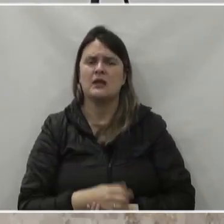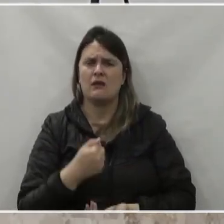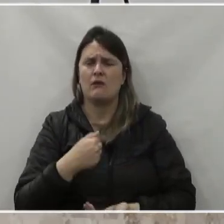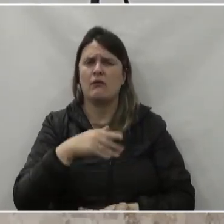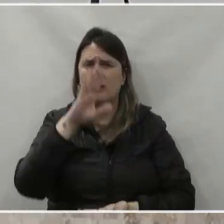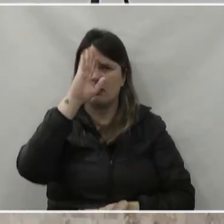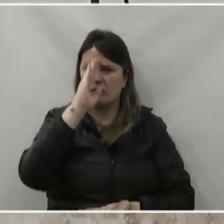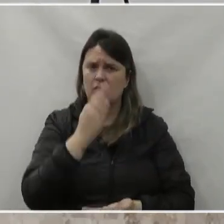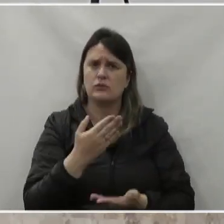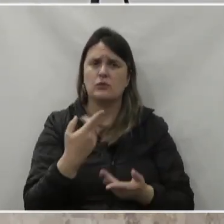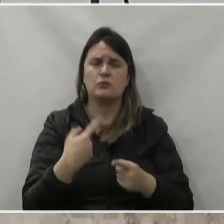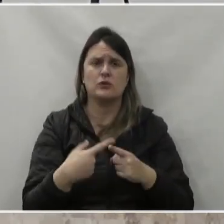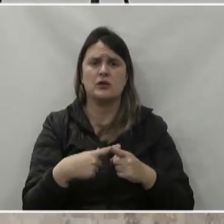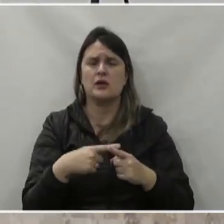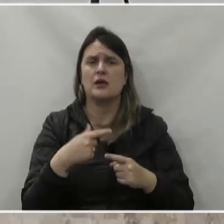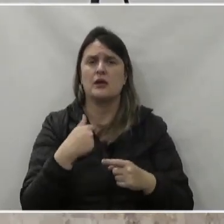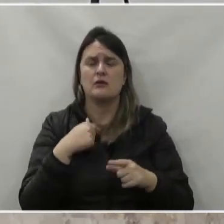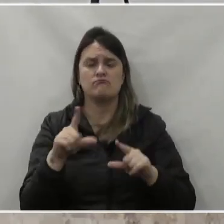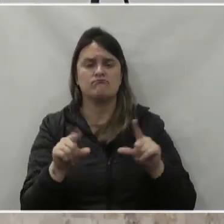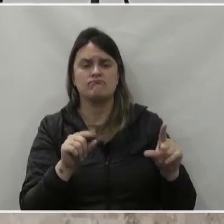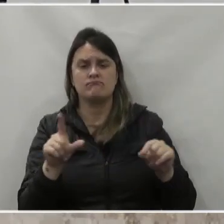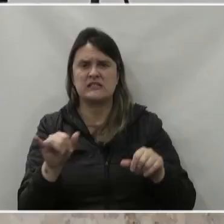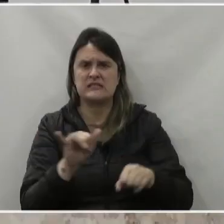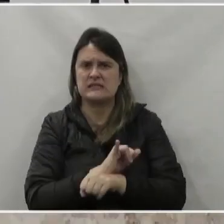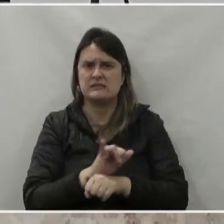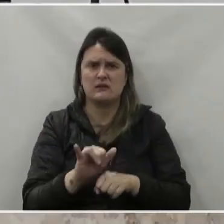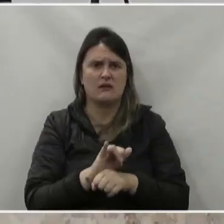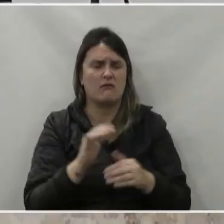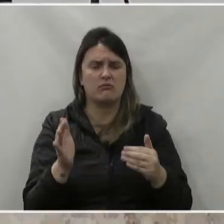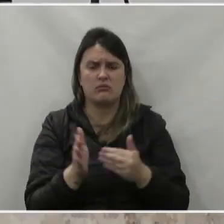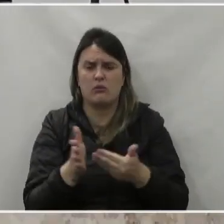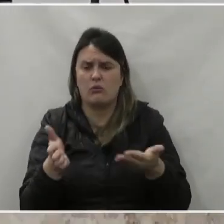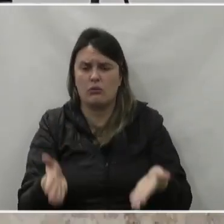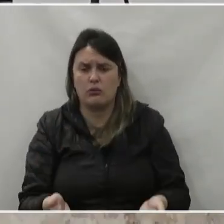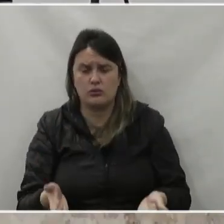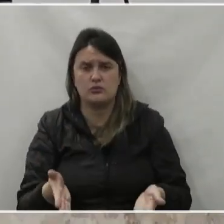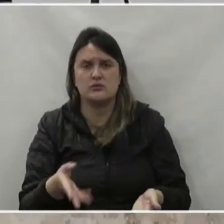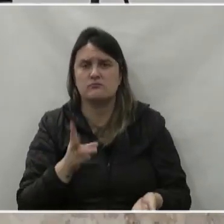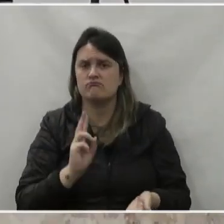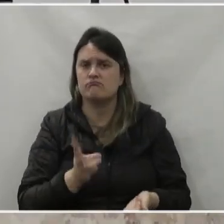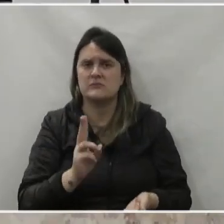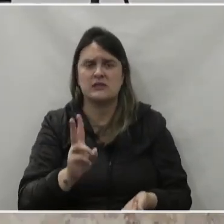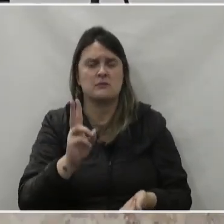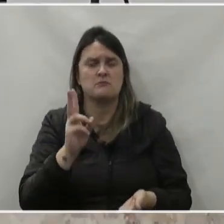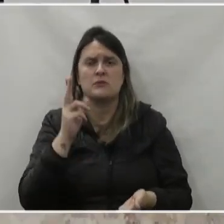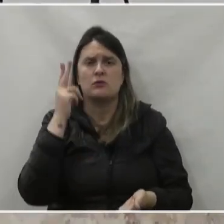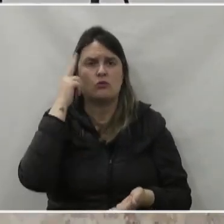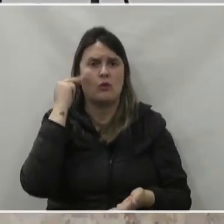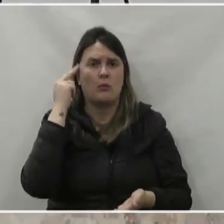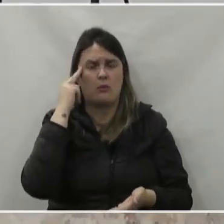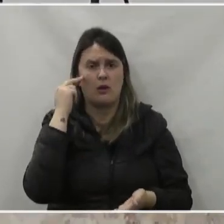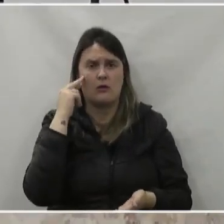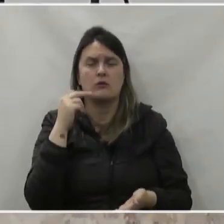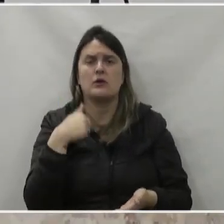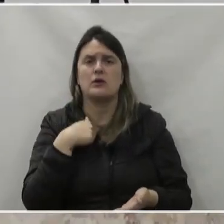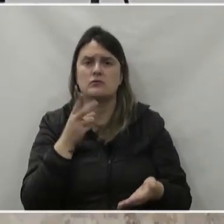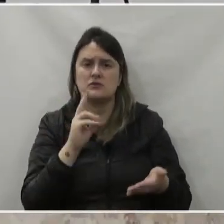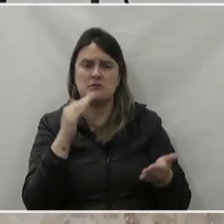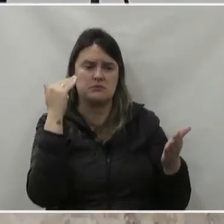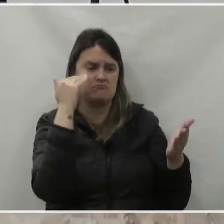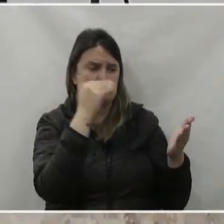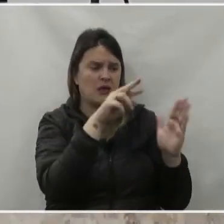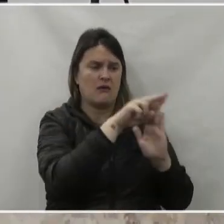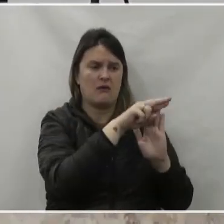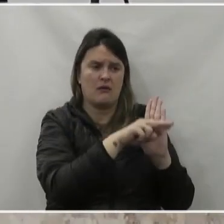convicção, pois todas as minhas tomadas de decisões até agora foram pautados em cima do regimento interno,